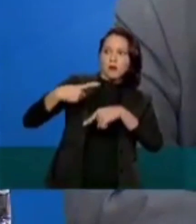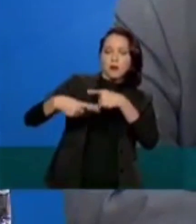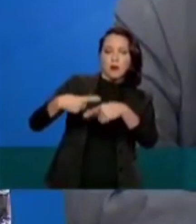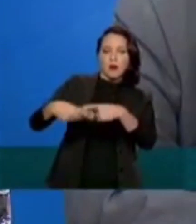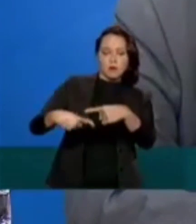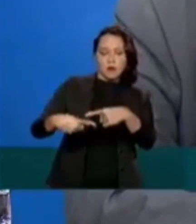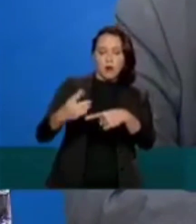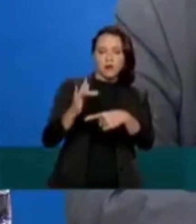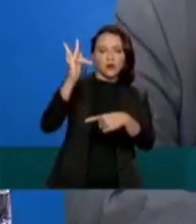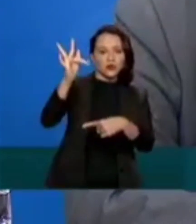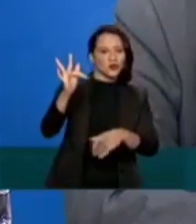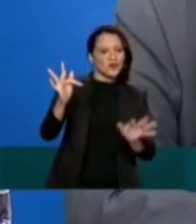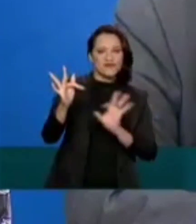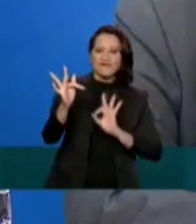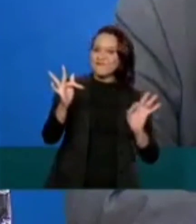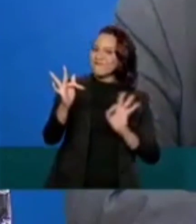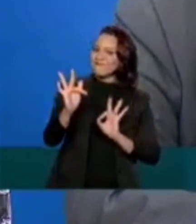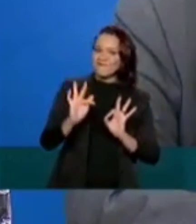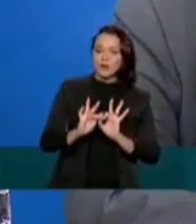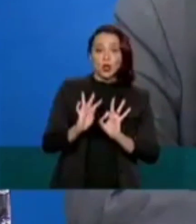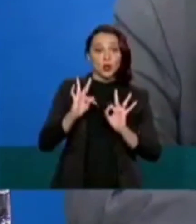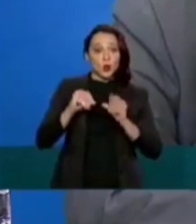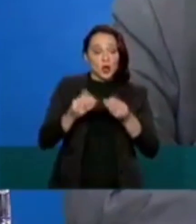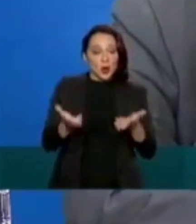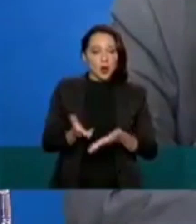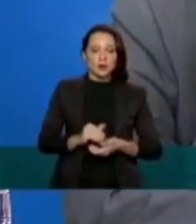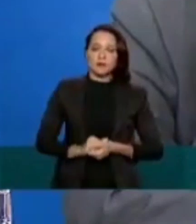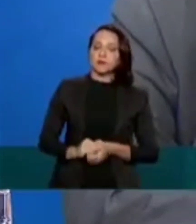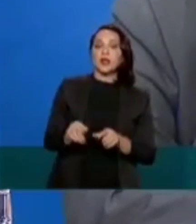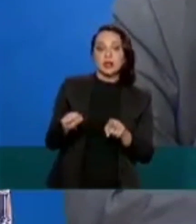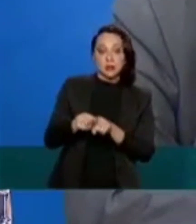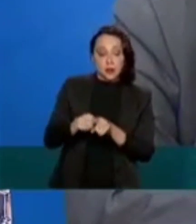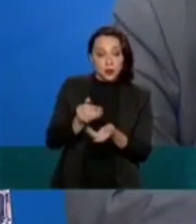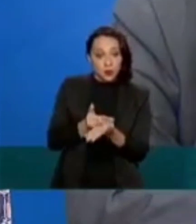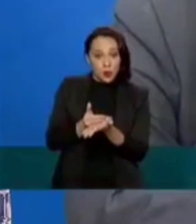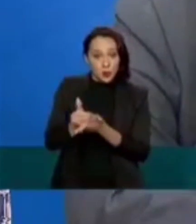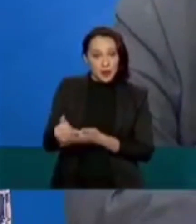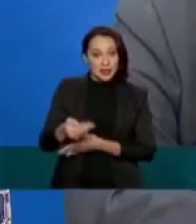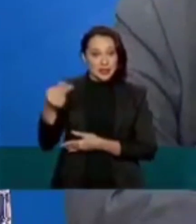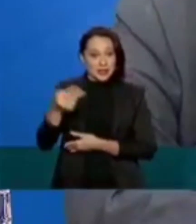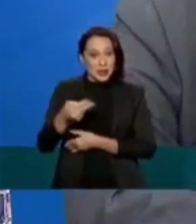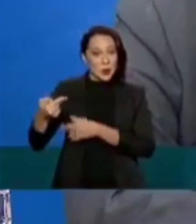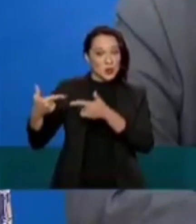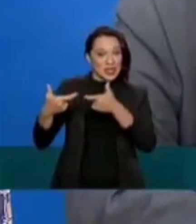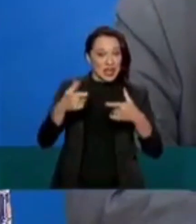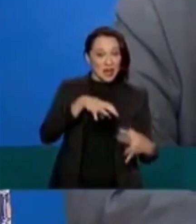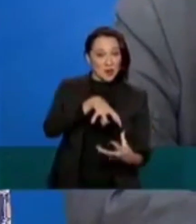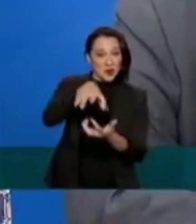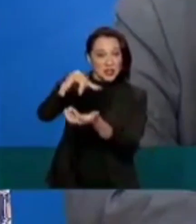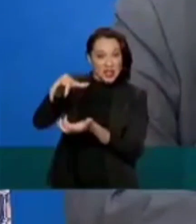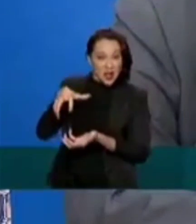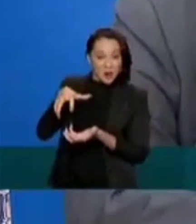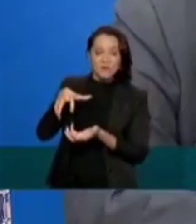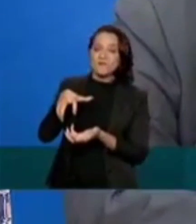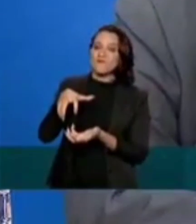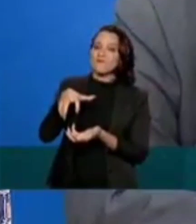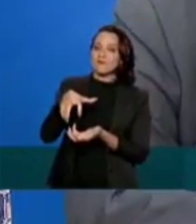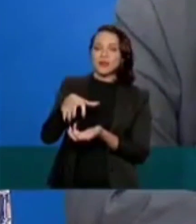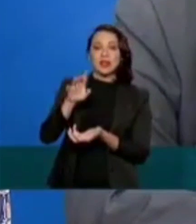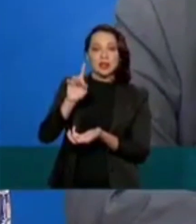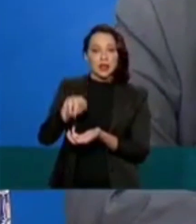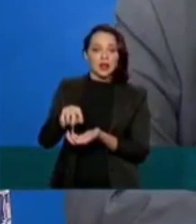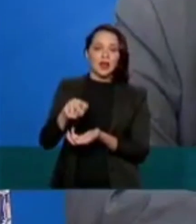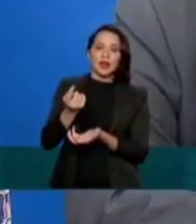para gerações futuras. Da mesma forma, quando começa essa segunda grande guerra mundial, porque